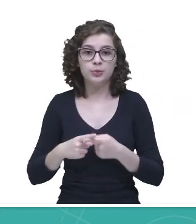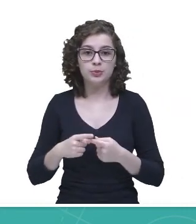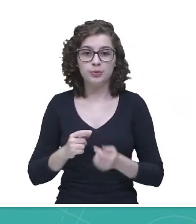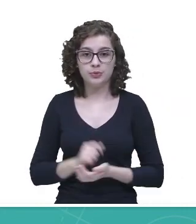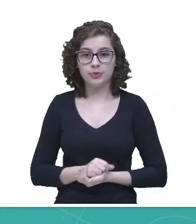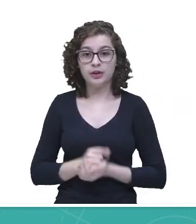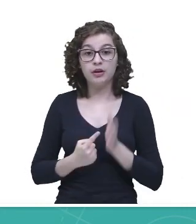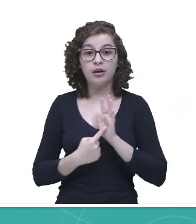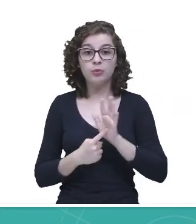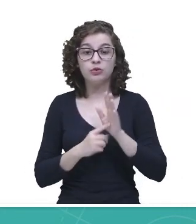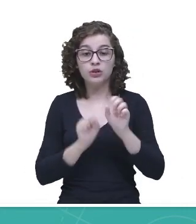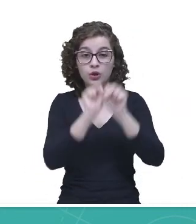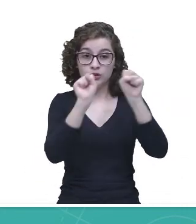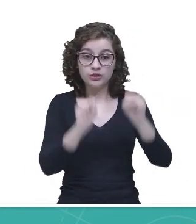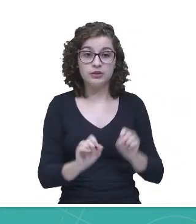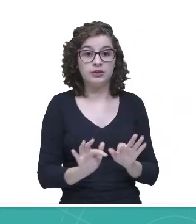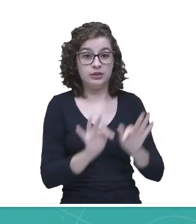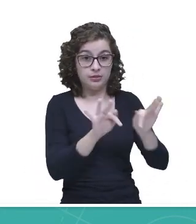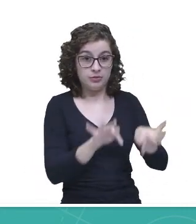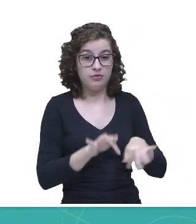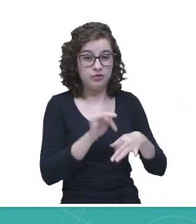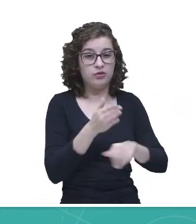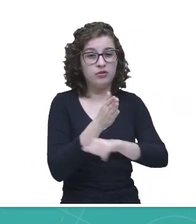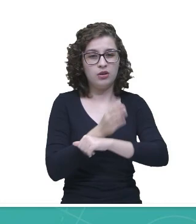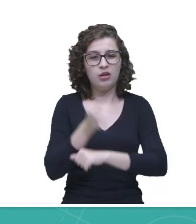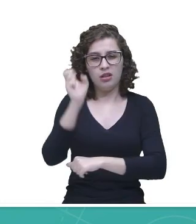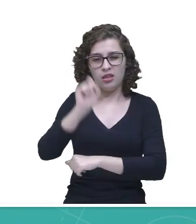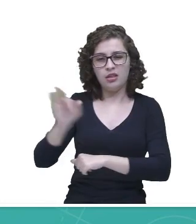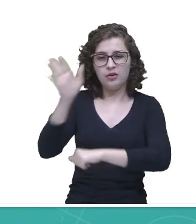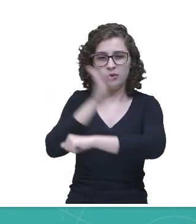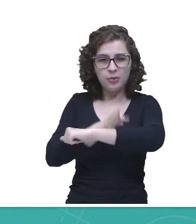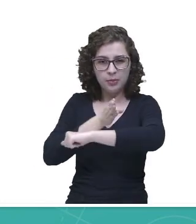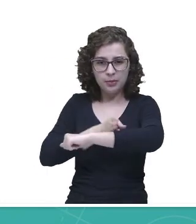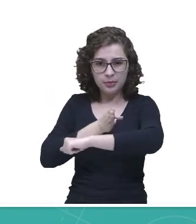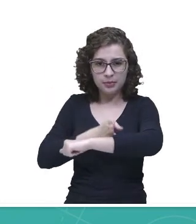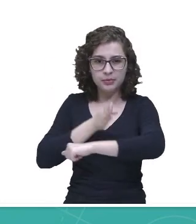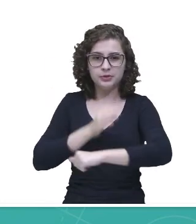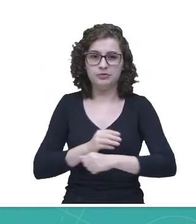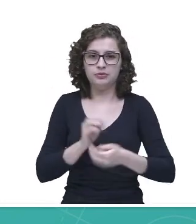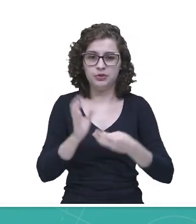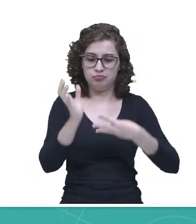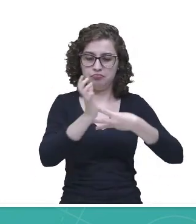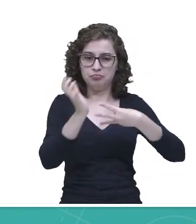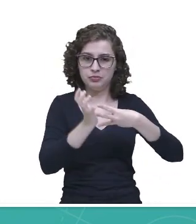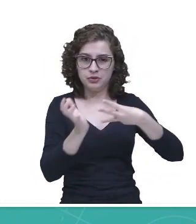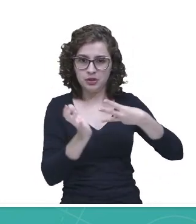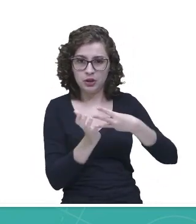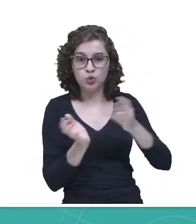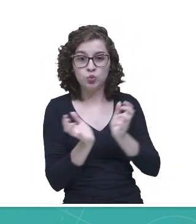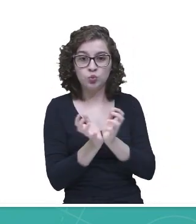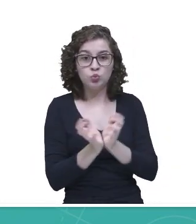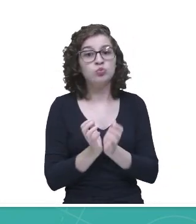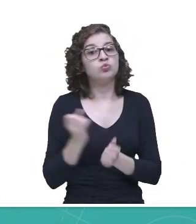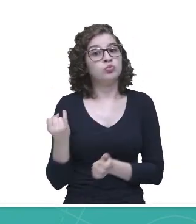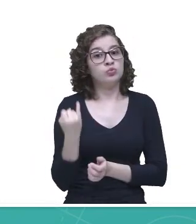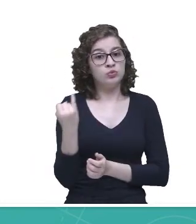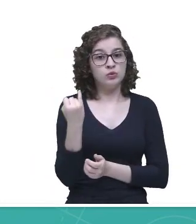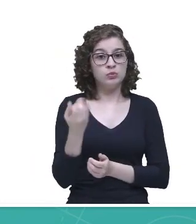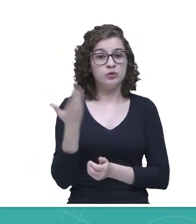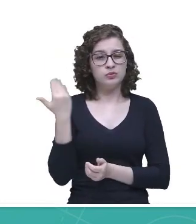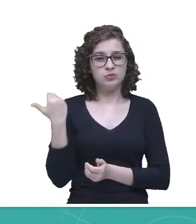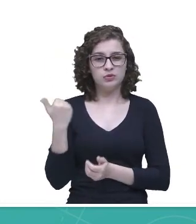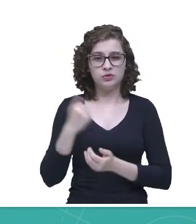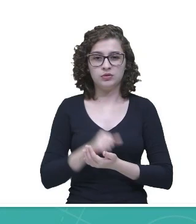sistema feudal que ocorreu na Europa medieval. Haviam 3 ordens ou estamentos sociais, por isso que ela é chamada também